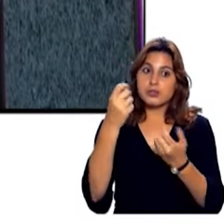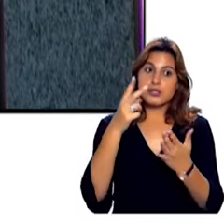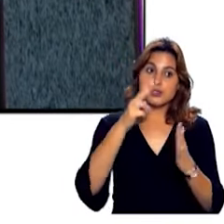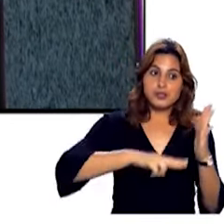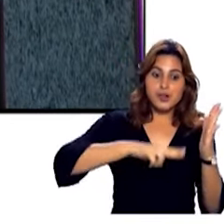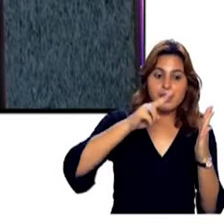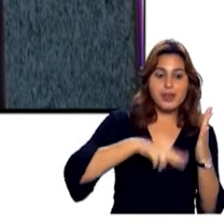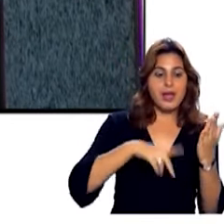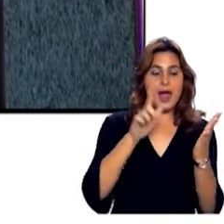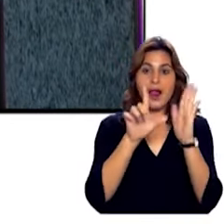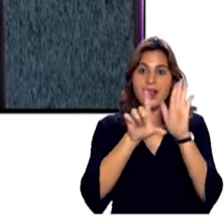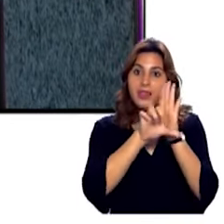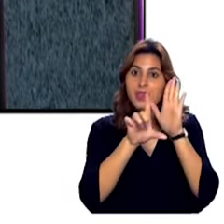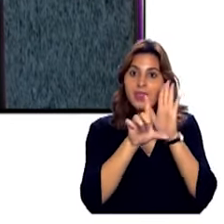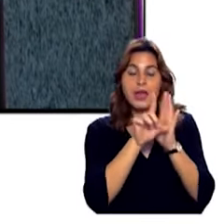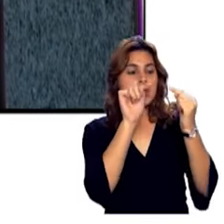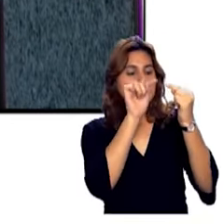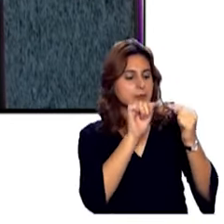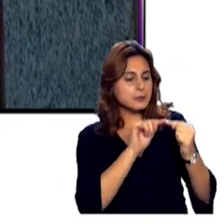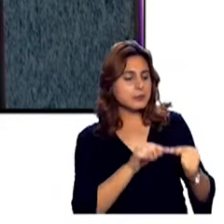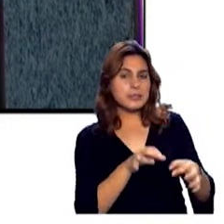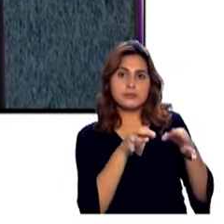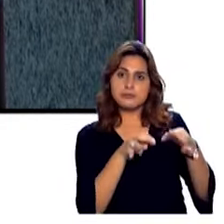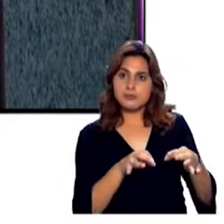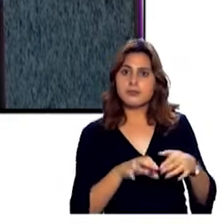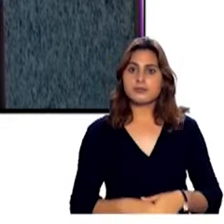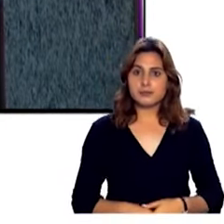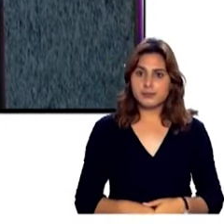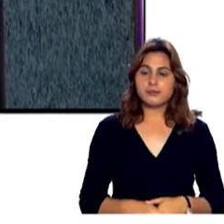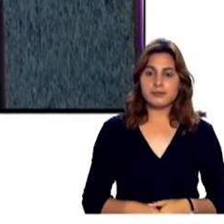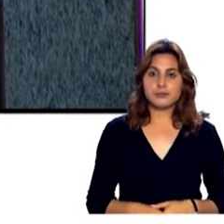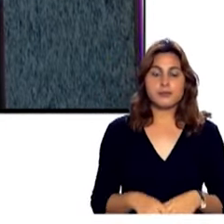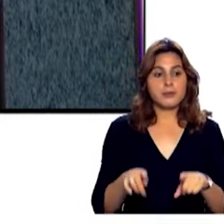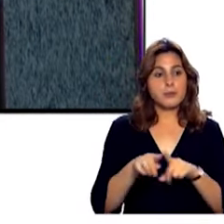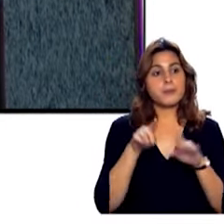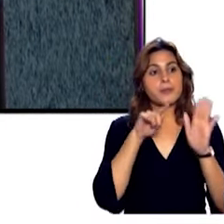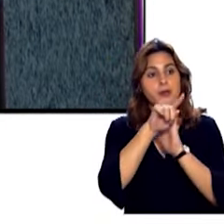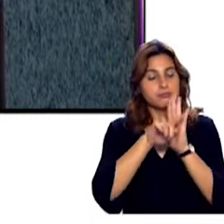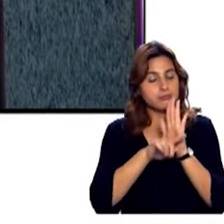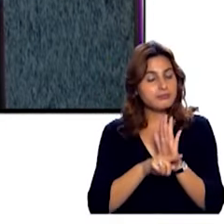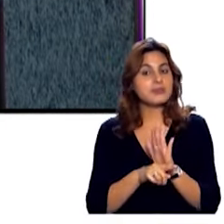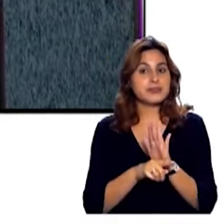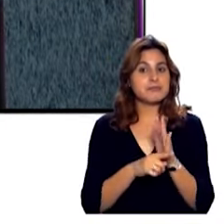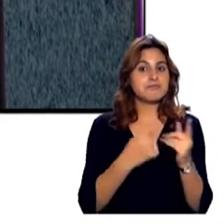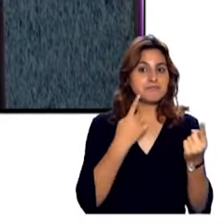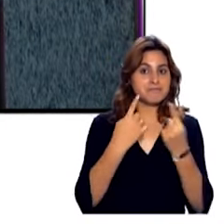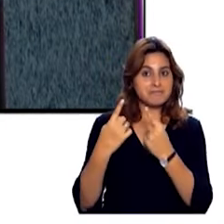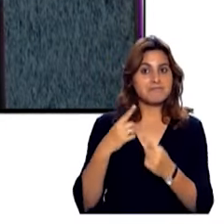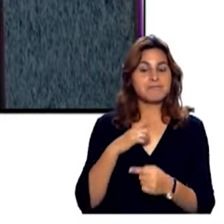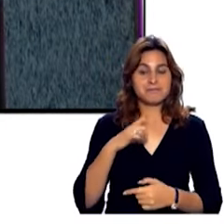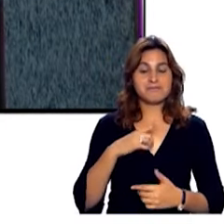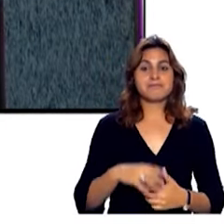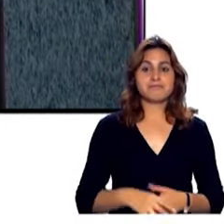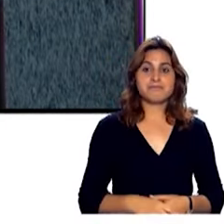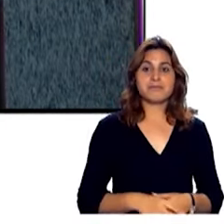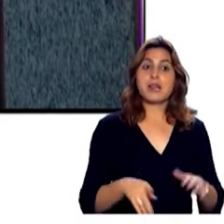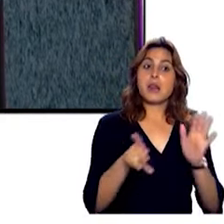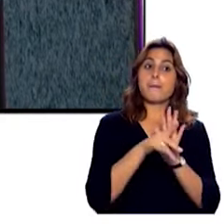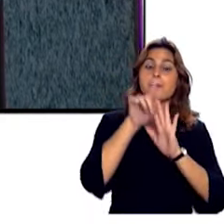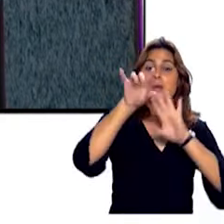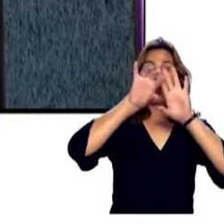lei até o o exaurimento da discussão no na corte de